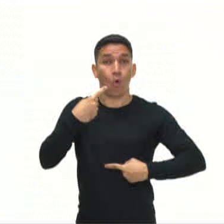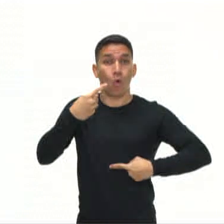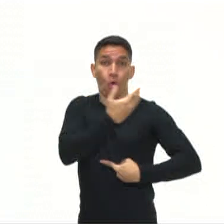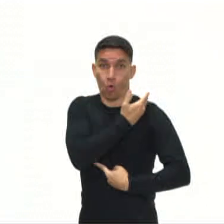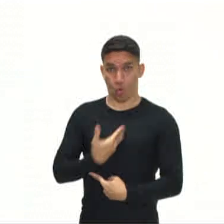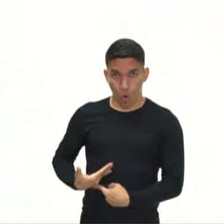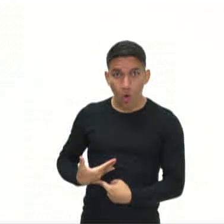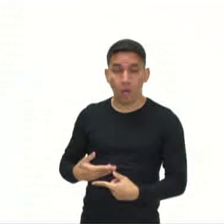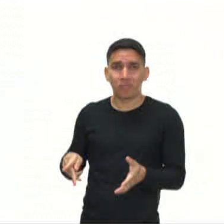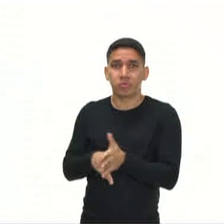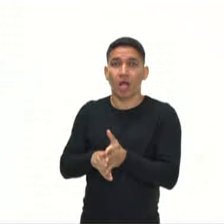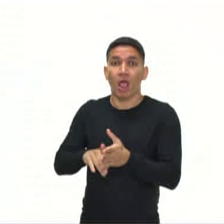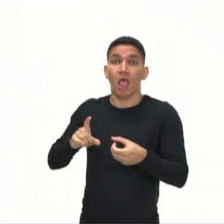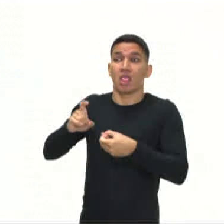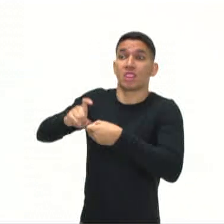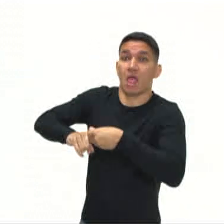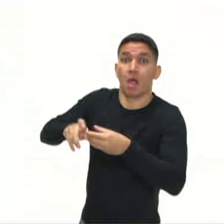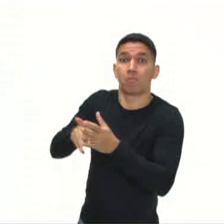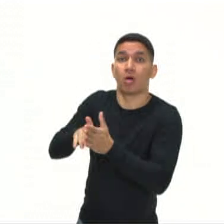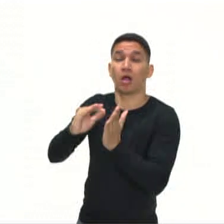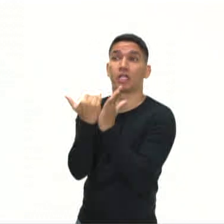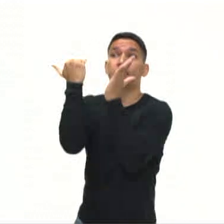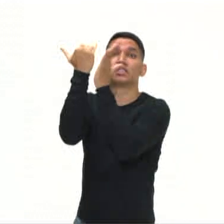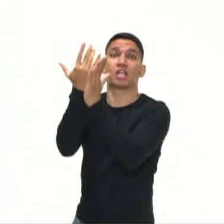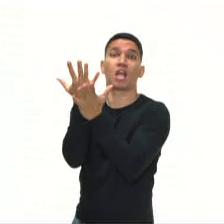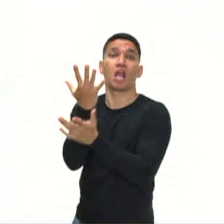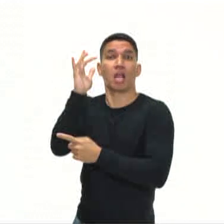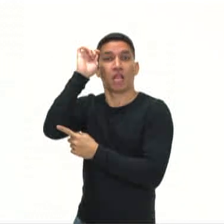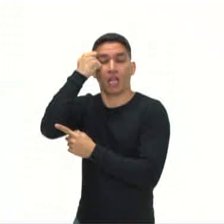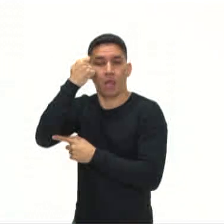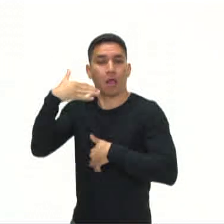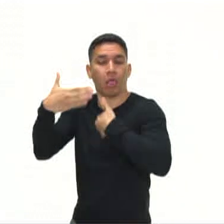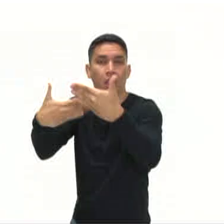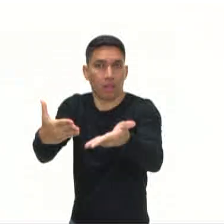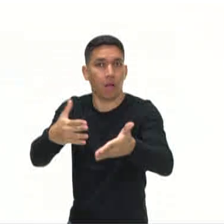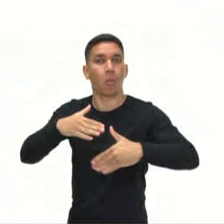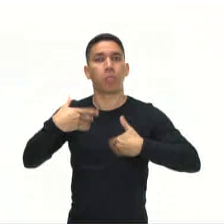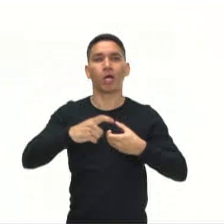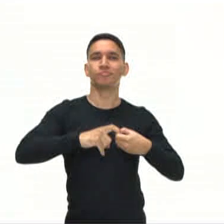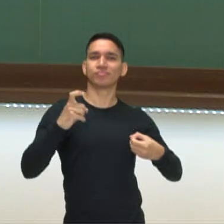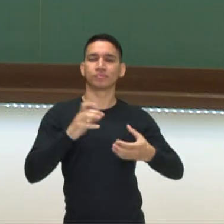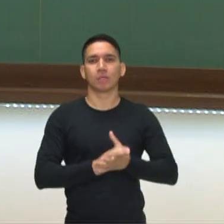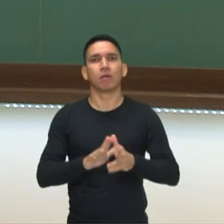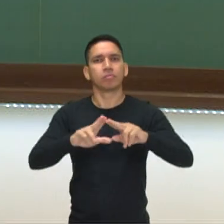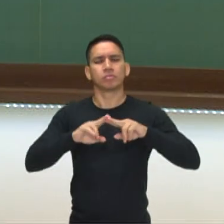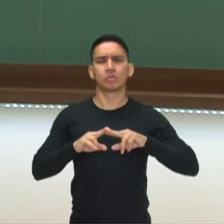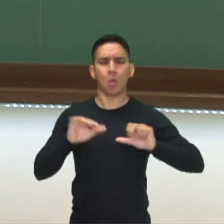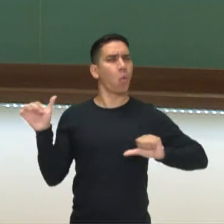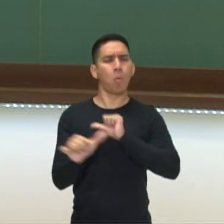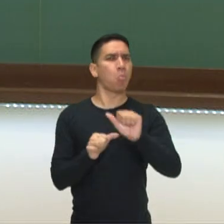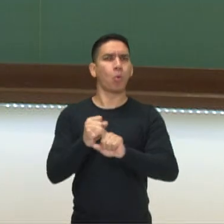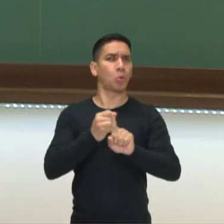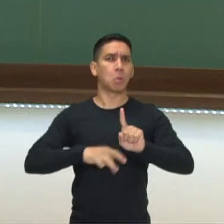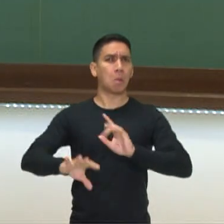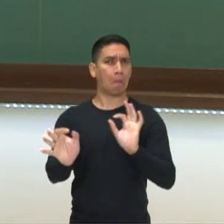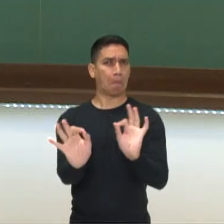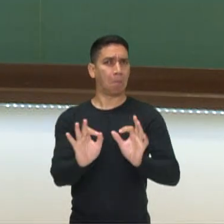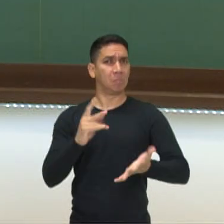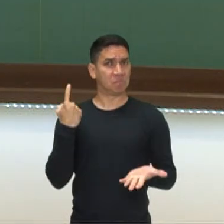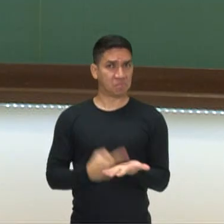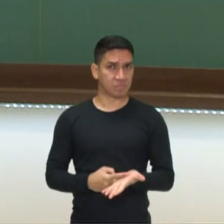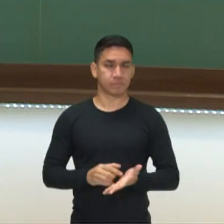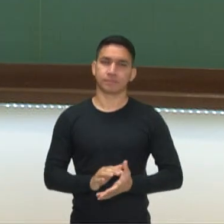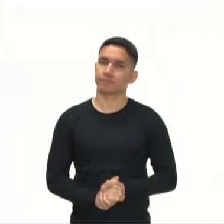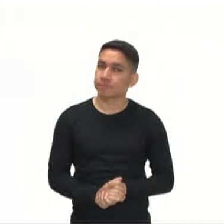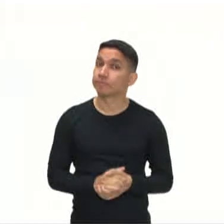ficando na mão da elite crioula após o processo de independência, né? Então, não mudou essa sociedade, de fato.